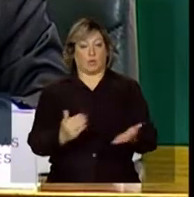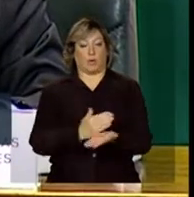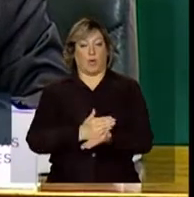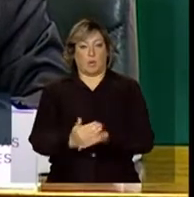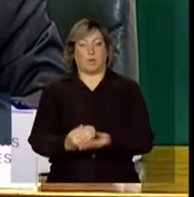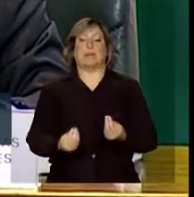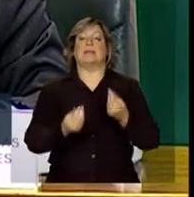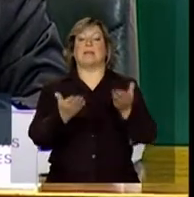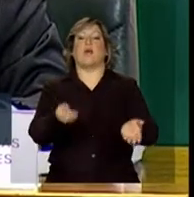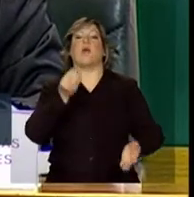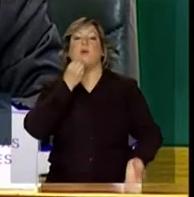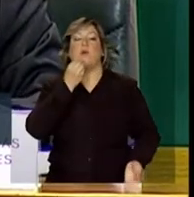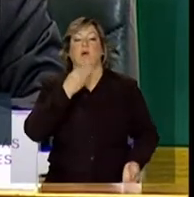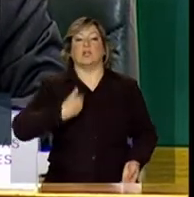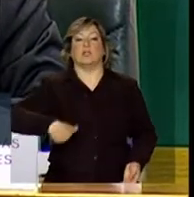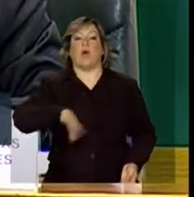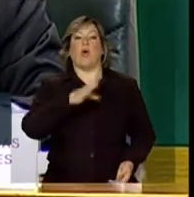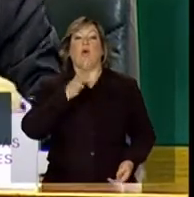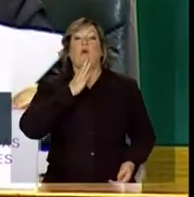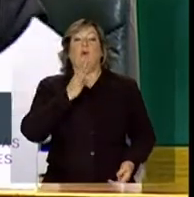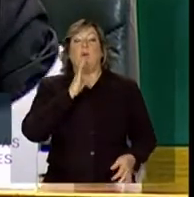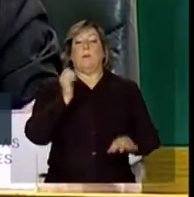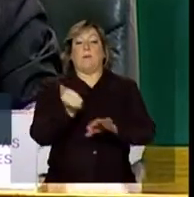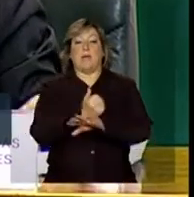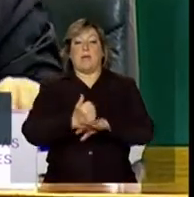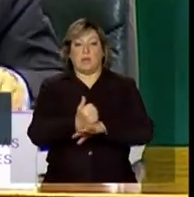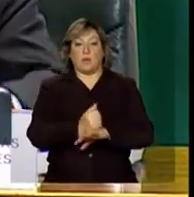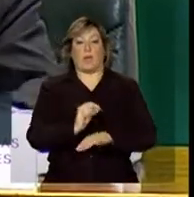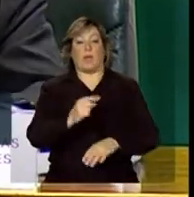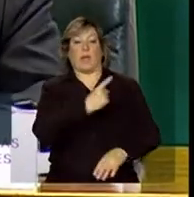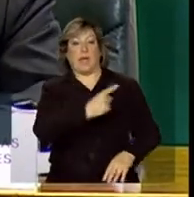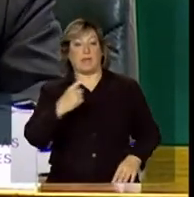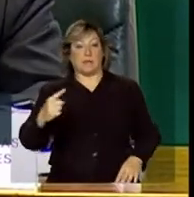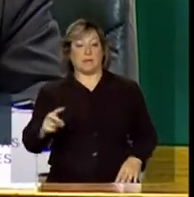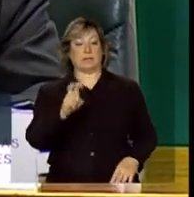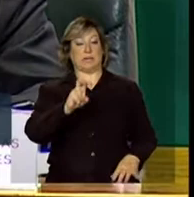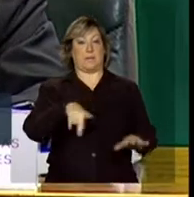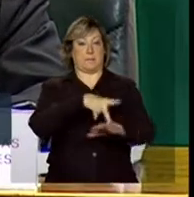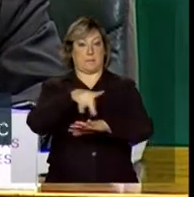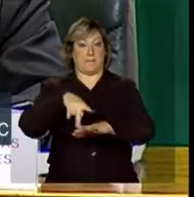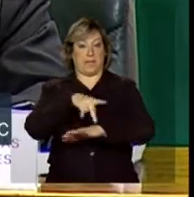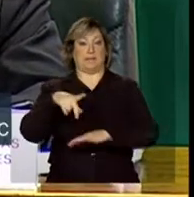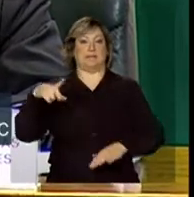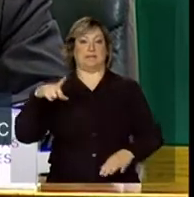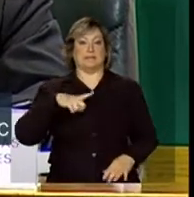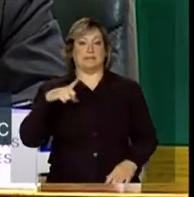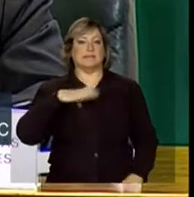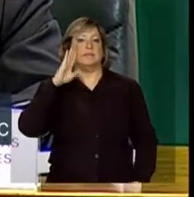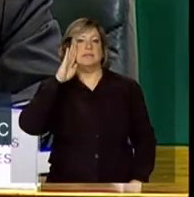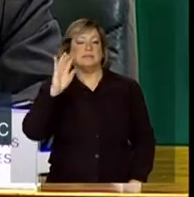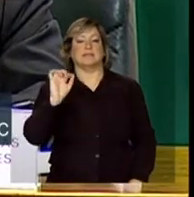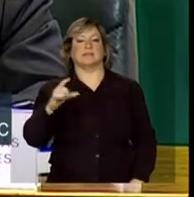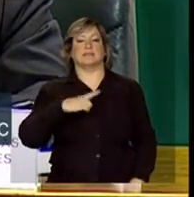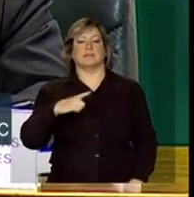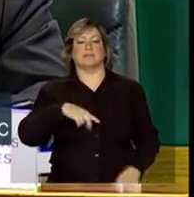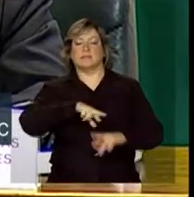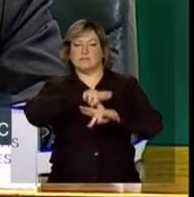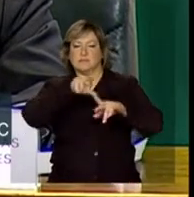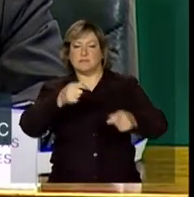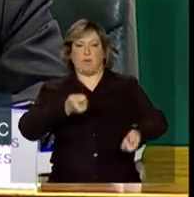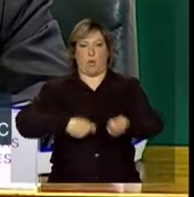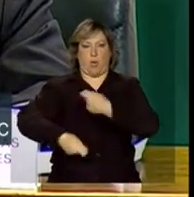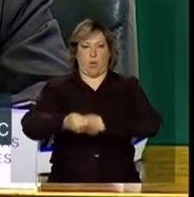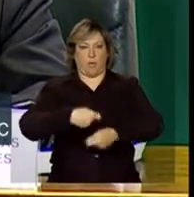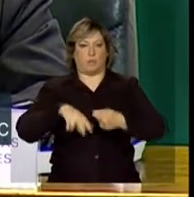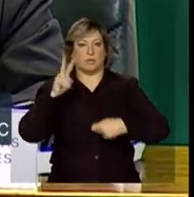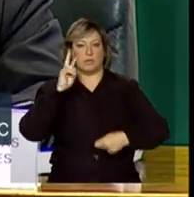oportunidade para conhecermos melhor a visão que cada um dos cinco países tem de um dos pilares do sistema multilateral de comércio que é